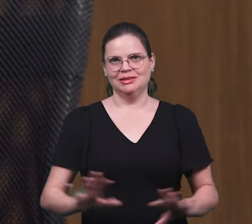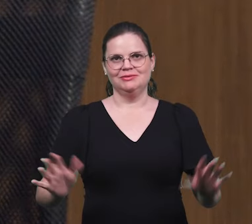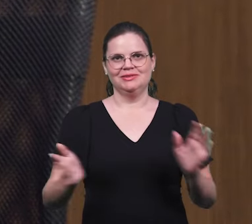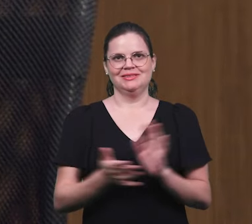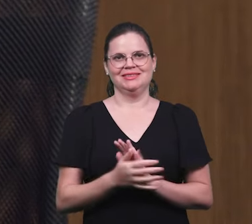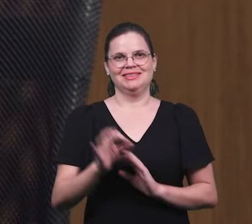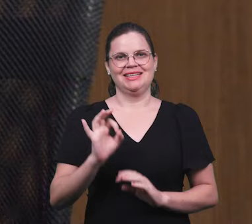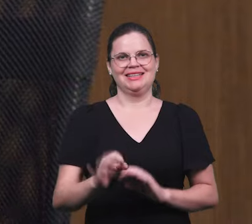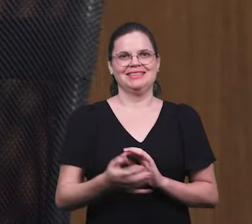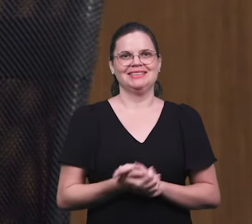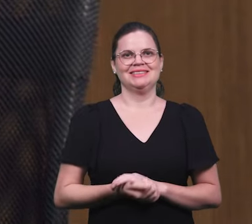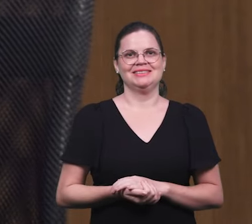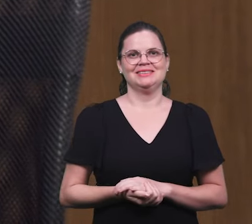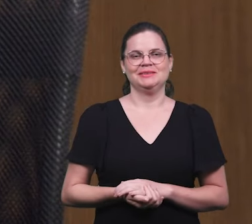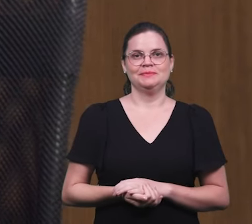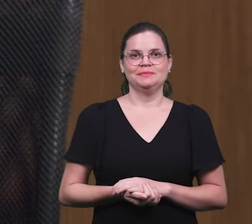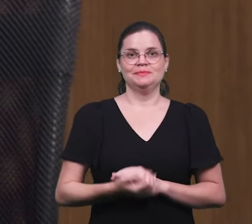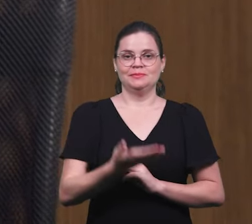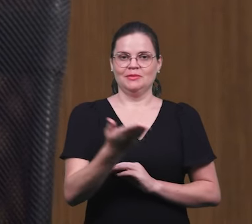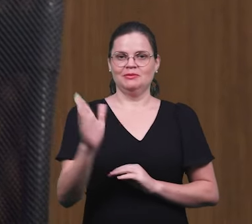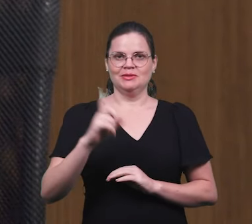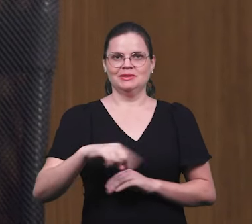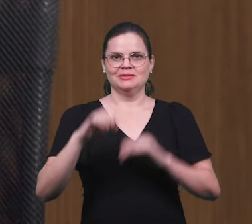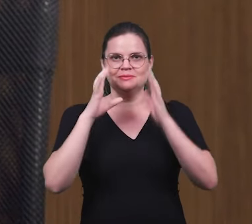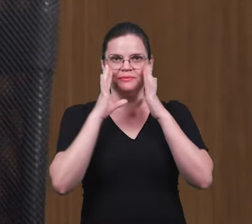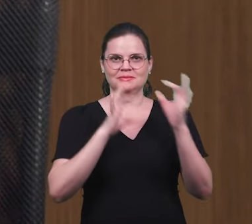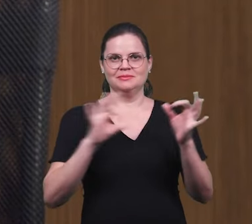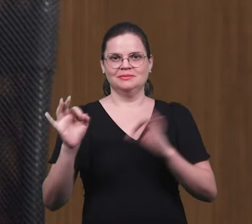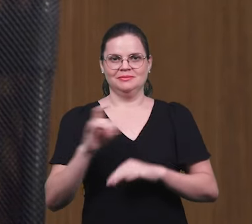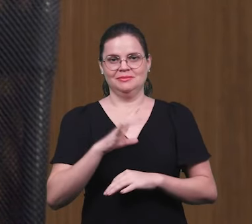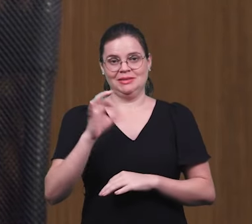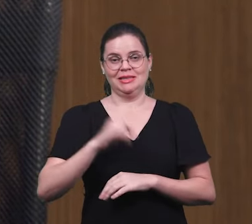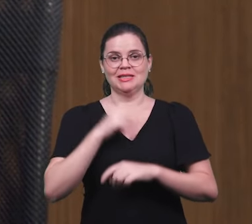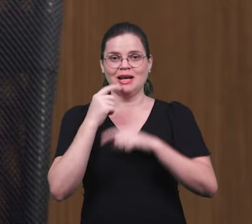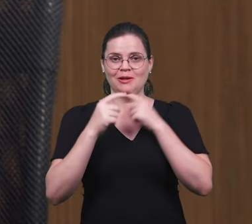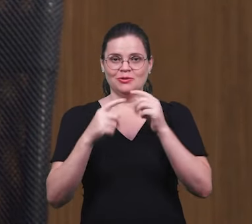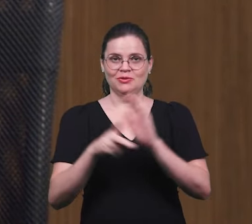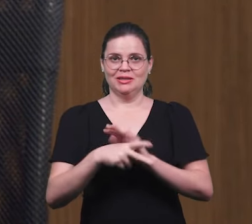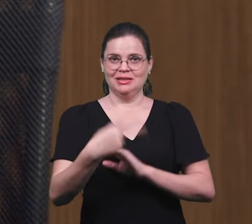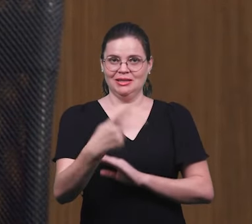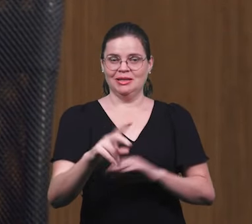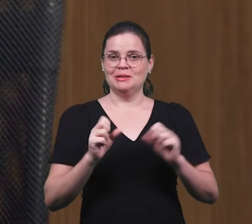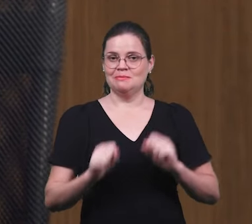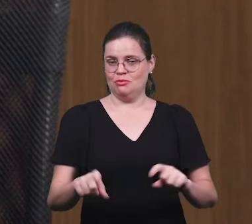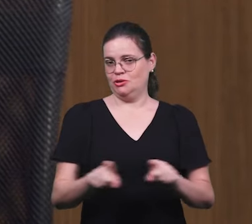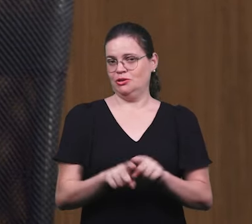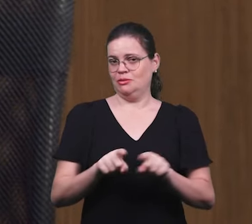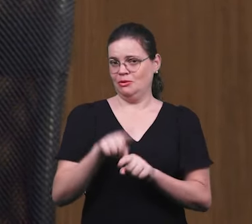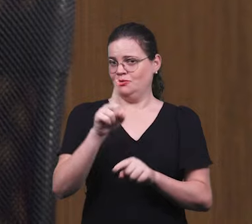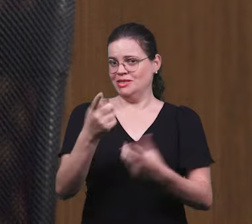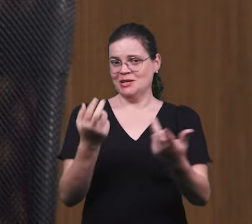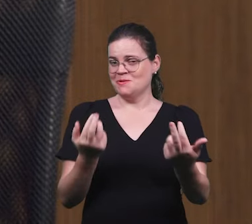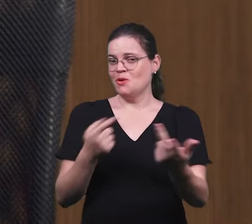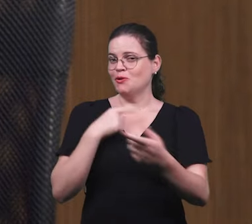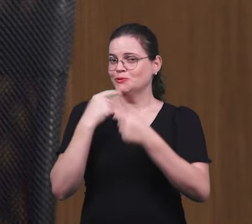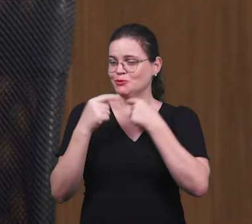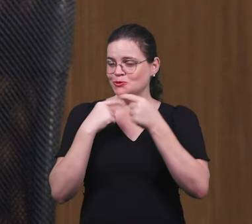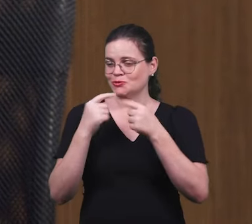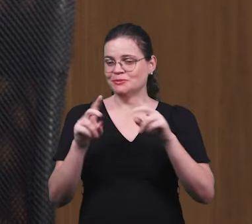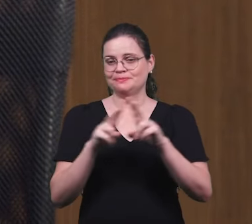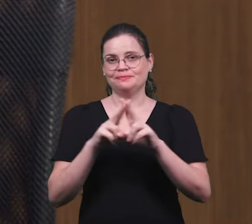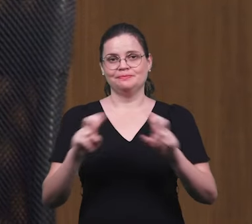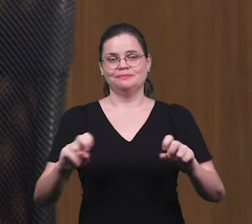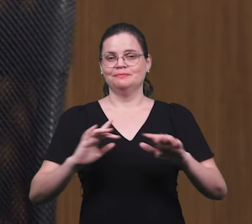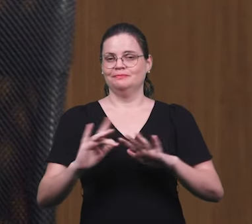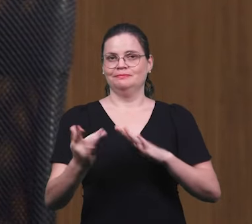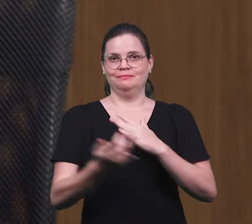podem com fazer. certeza. E você que está nos assistindo, com certeza as dúvidas dos jovens aqui pode ser uma das suas dúvidas também sobre